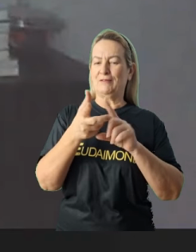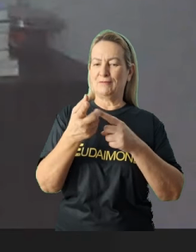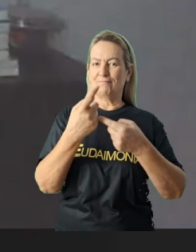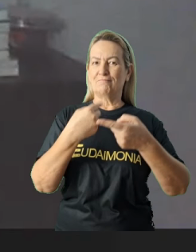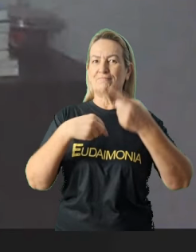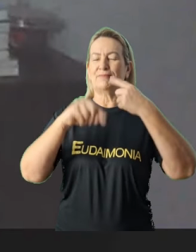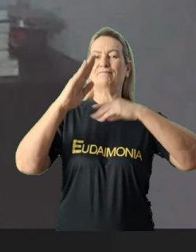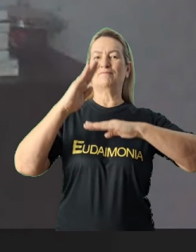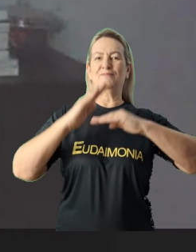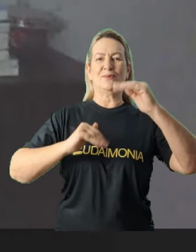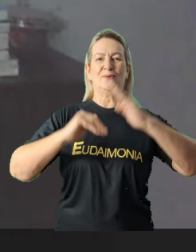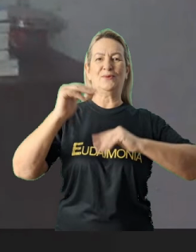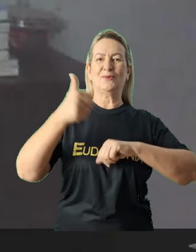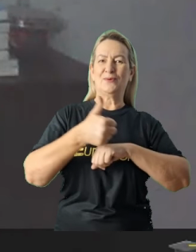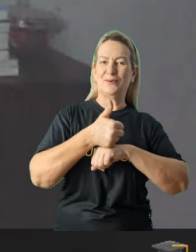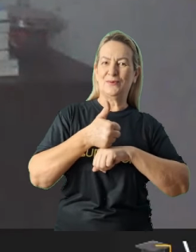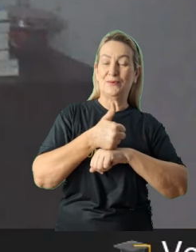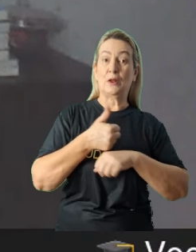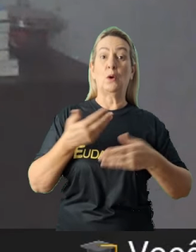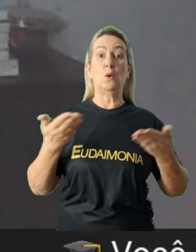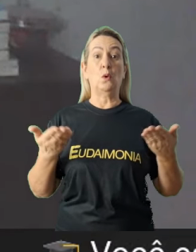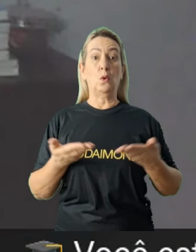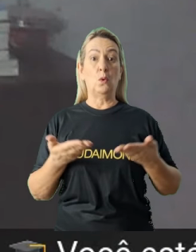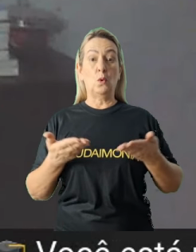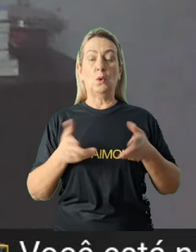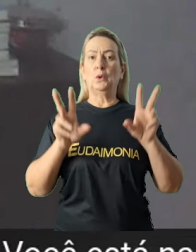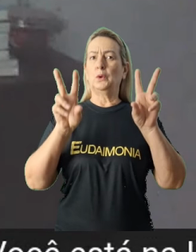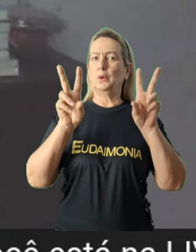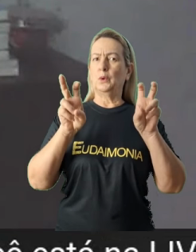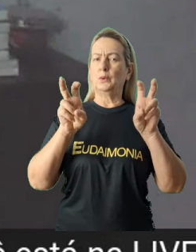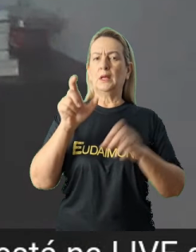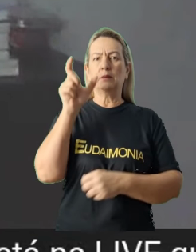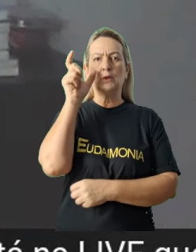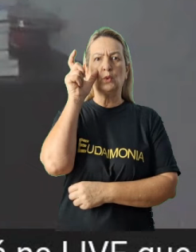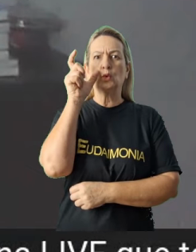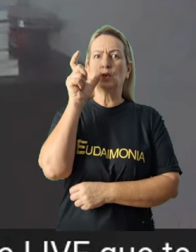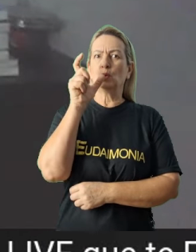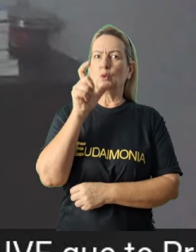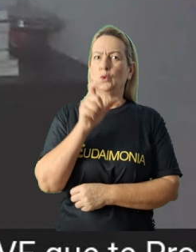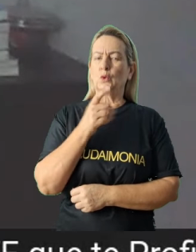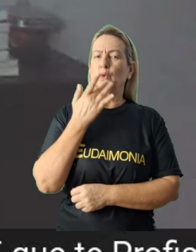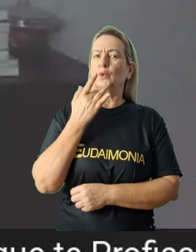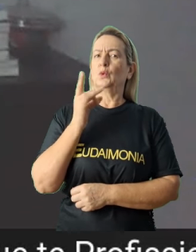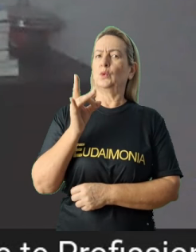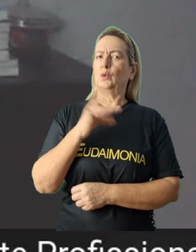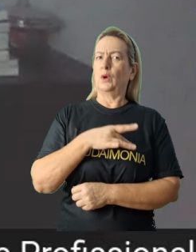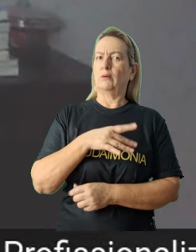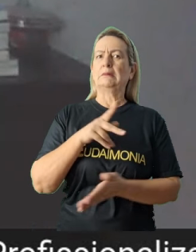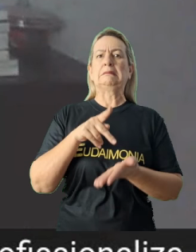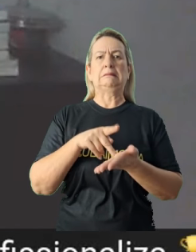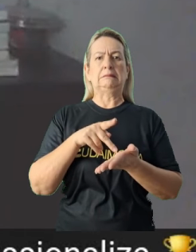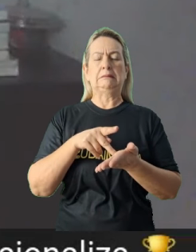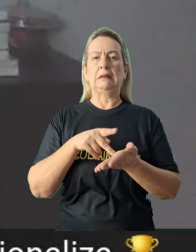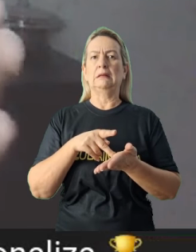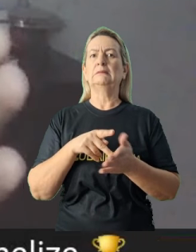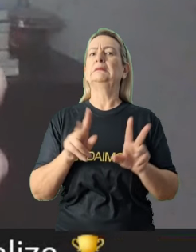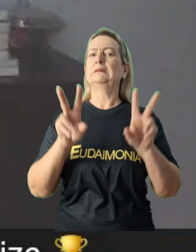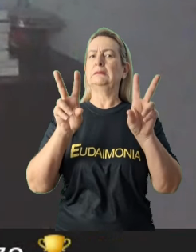live que te profissionaliza. E hoje um tema extremamente interessante e um tema até, vamos dizer